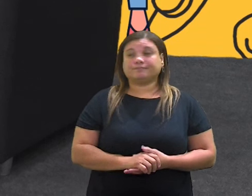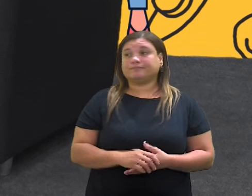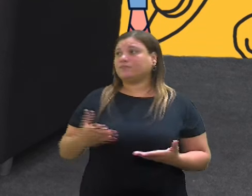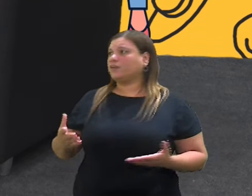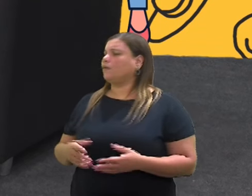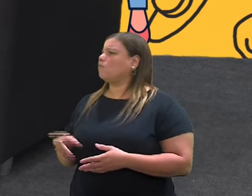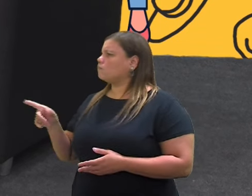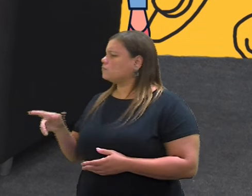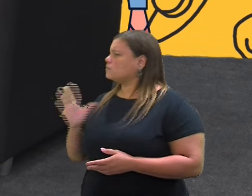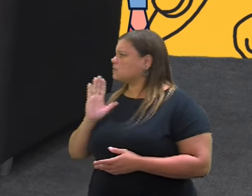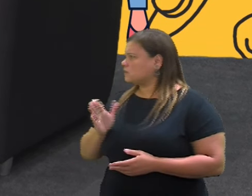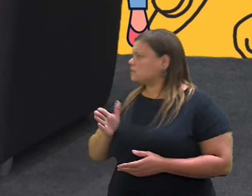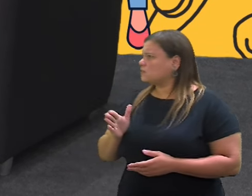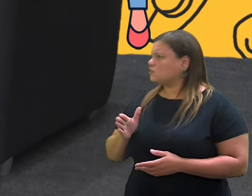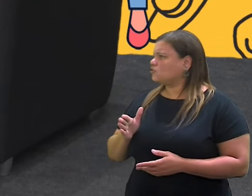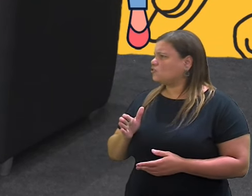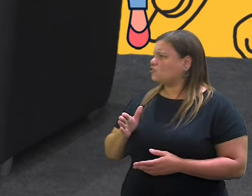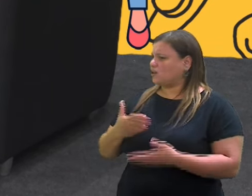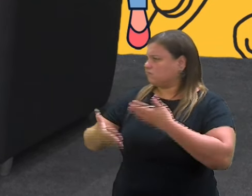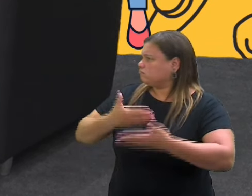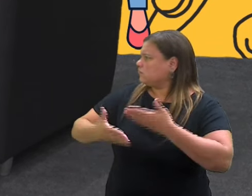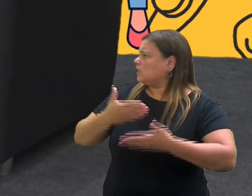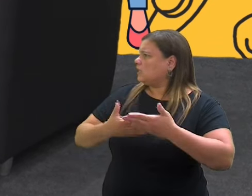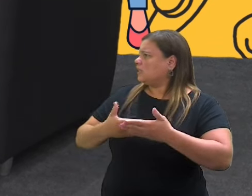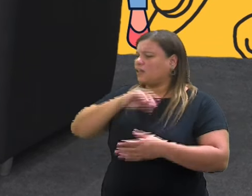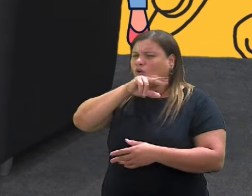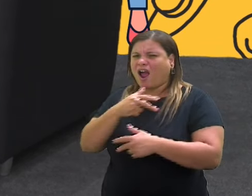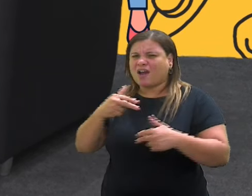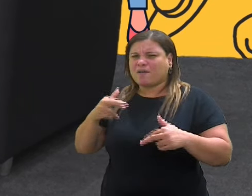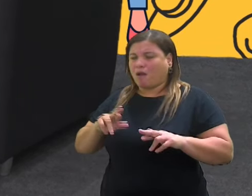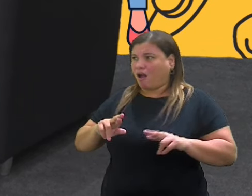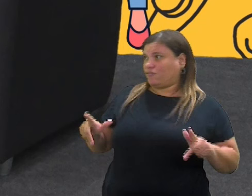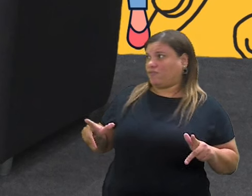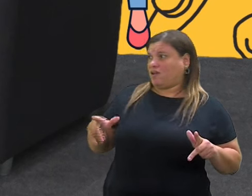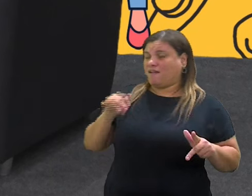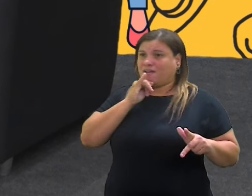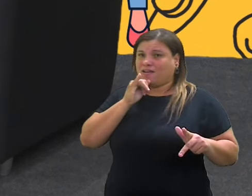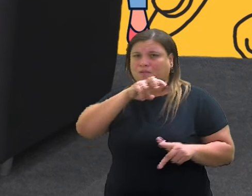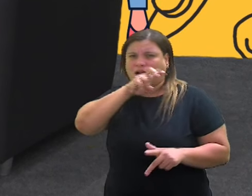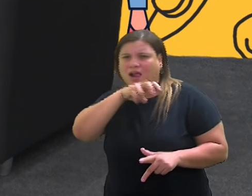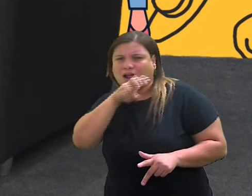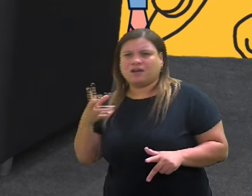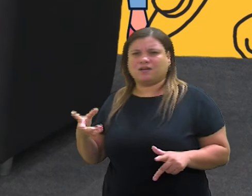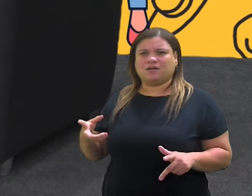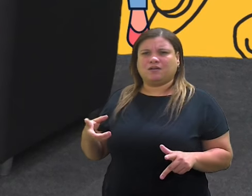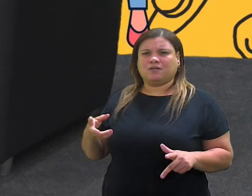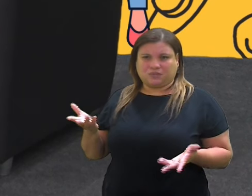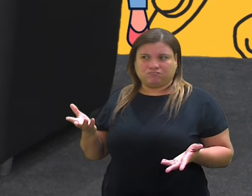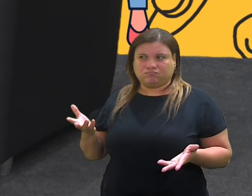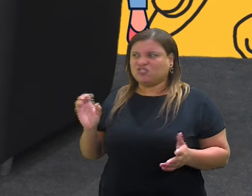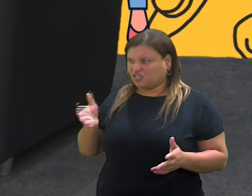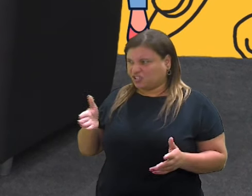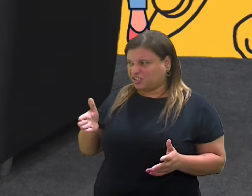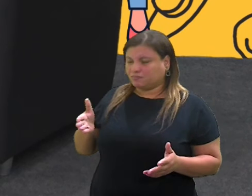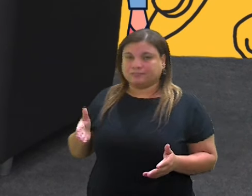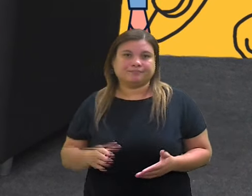senhora já atendeu algum animal exótico vítima dessa agressão? Animal exótico, ainda não. O nosso foco lá nas zoonoses